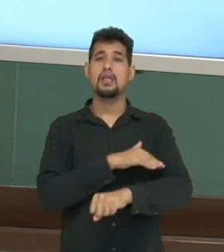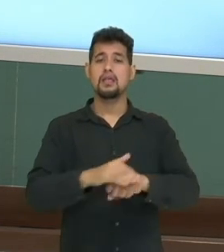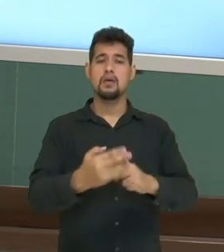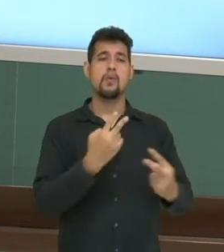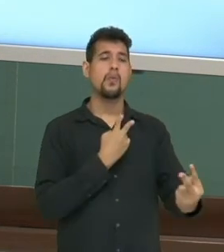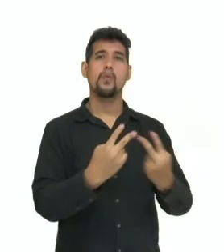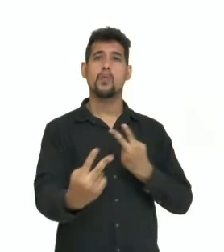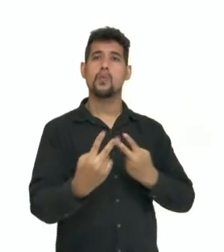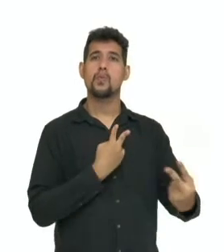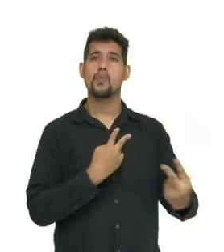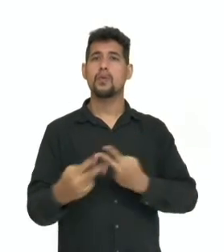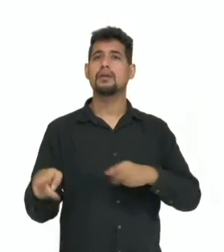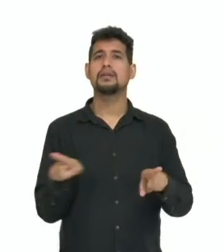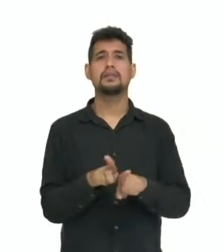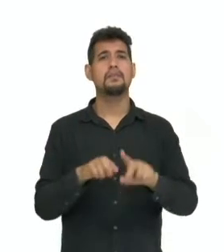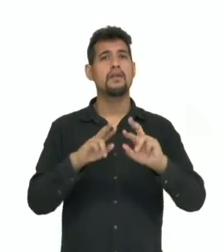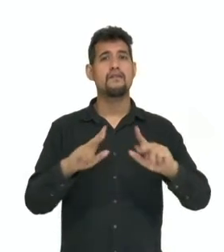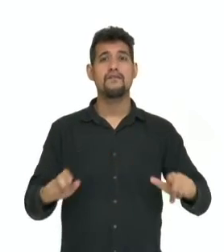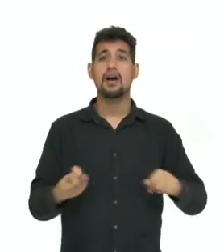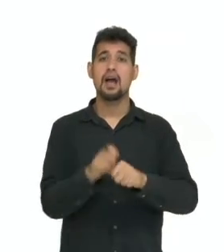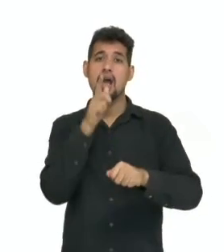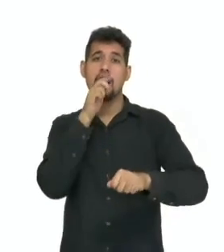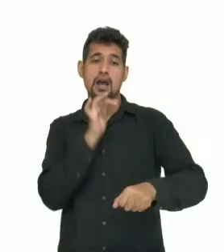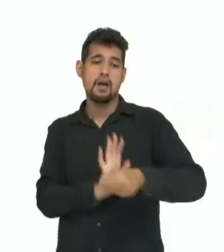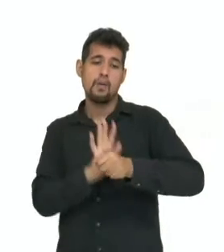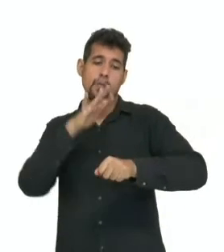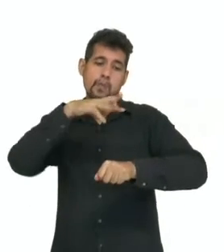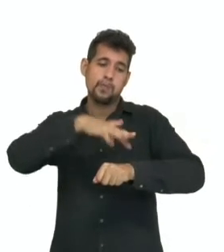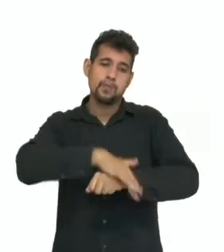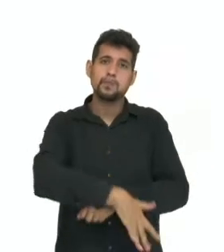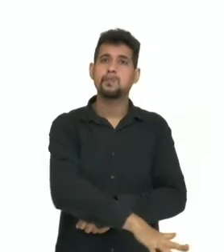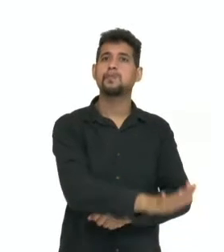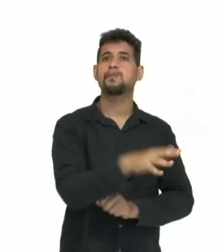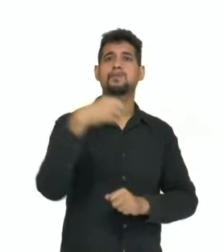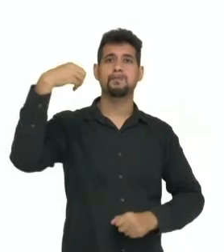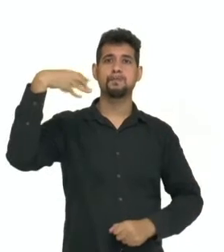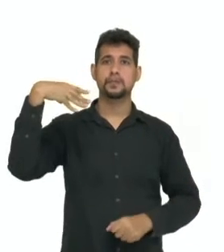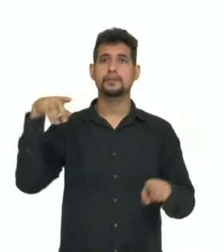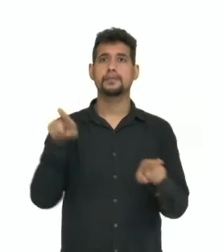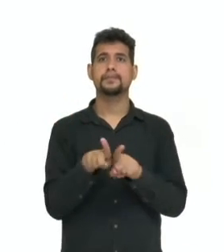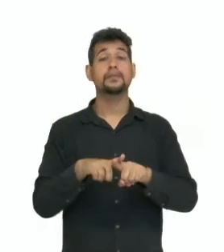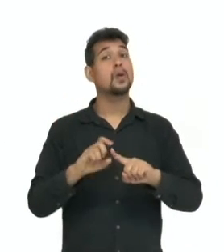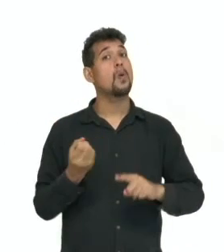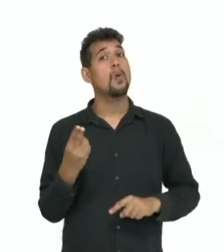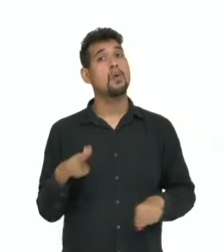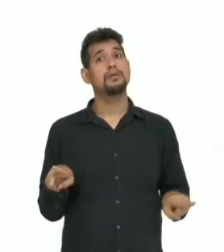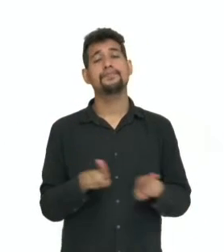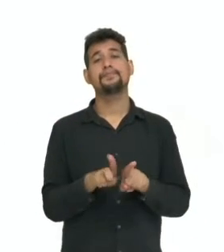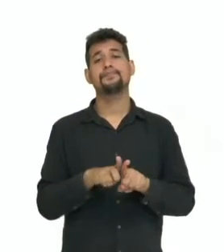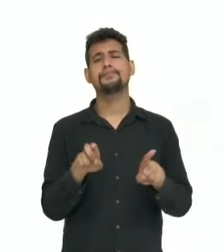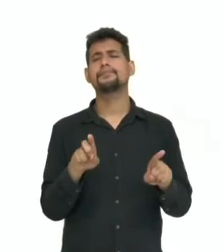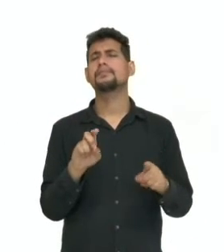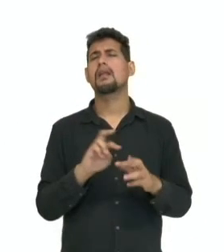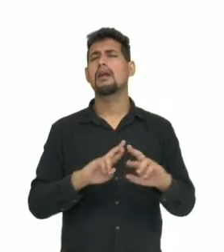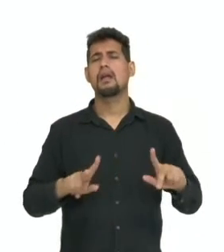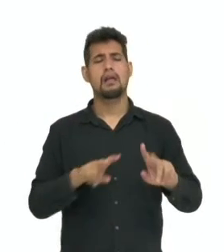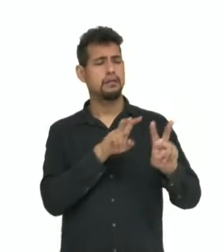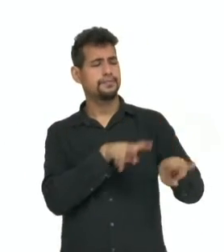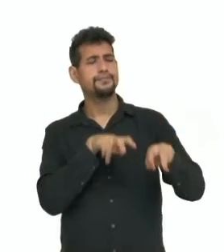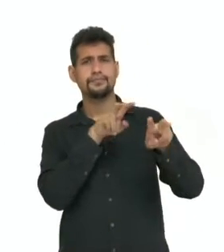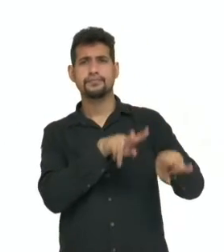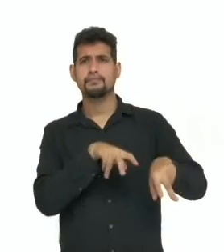de hidrelétricas nesse momento aí do milagre econômico brasileiro, ou simplesmente pela atividade agropecuária